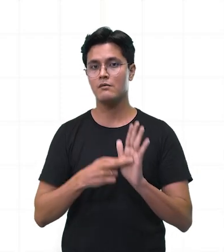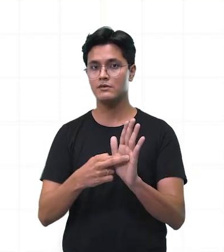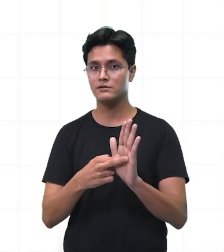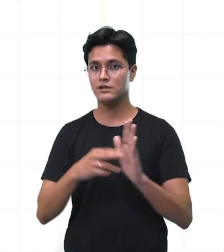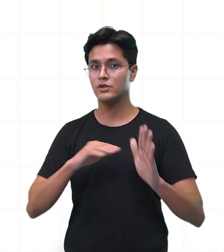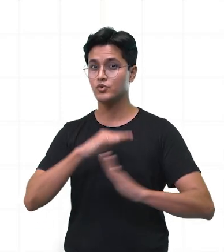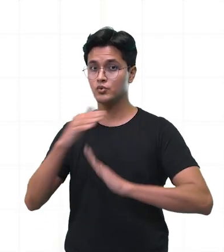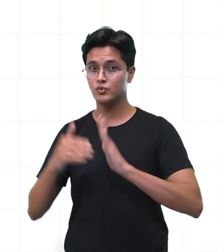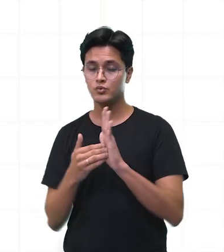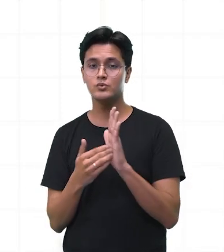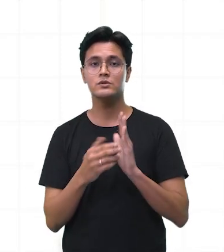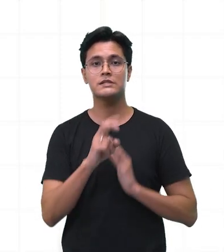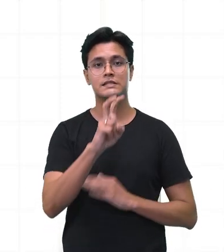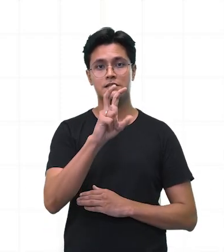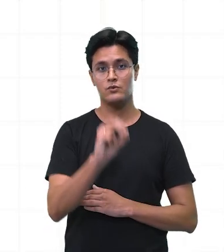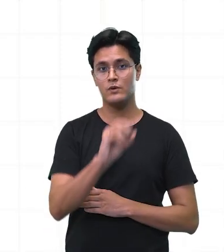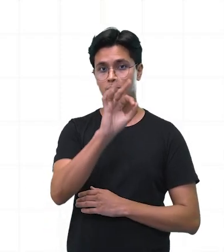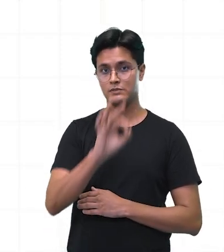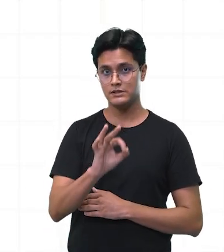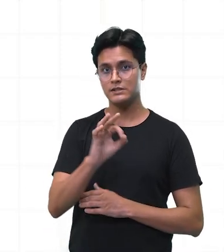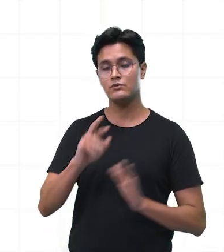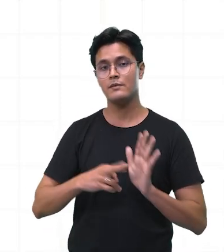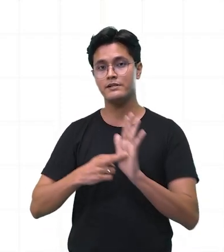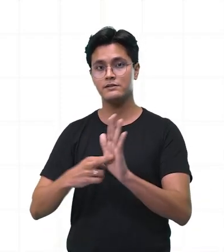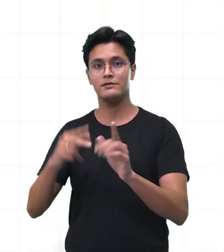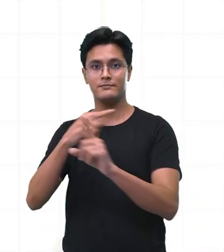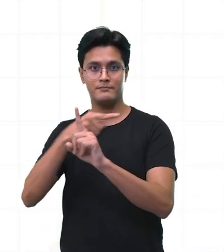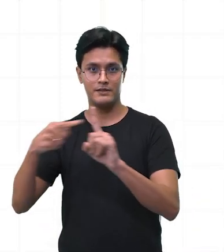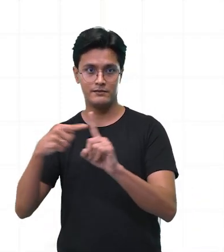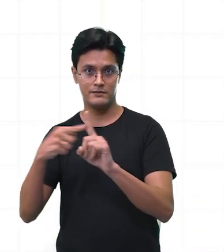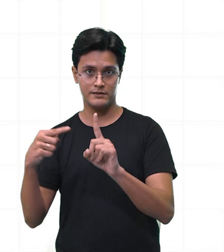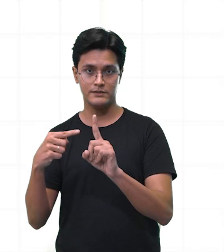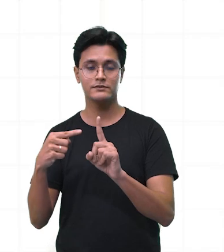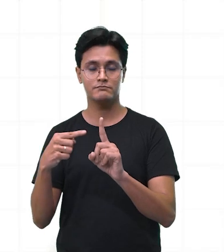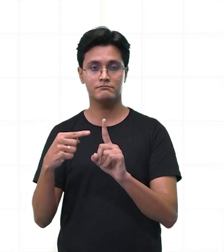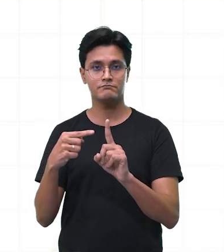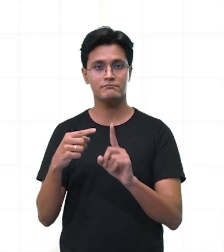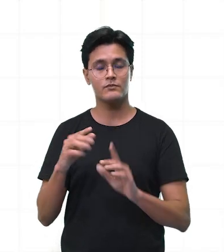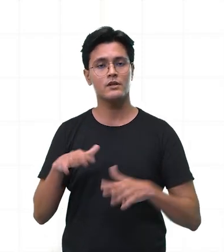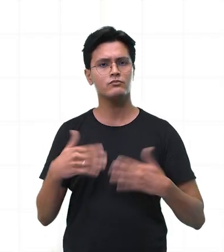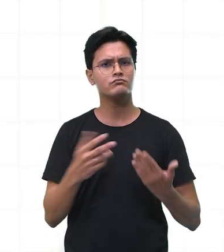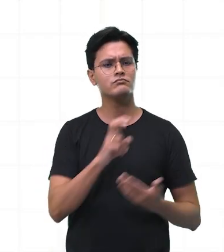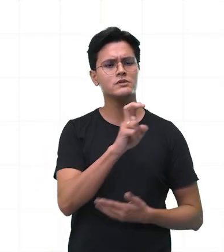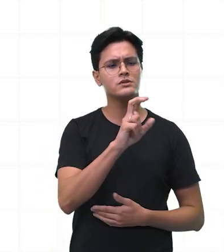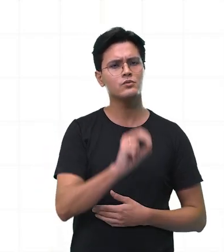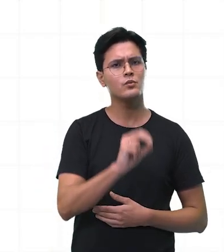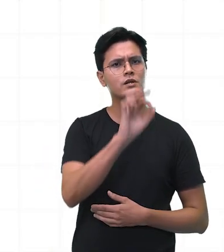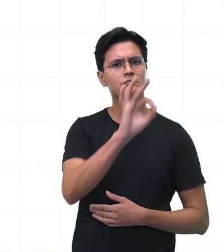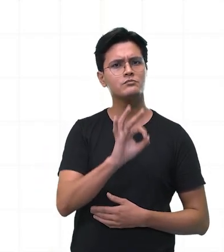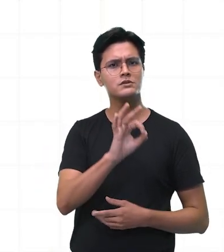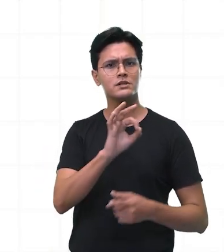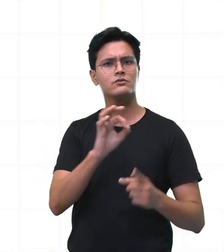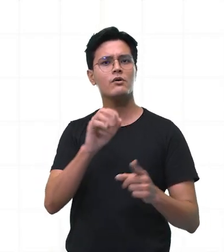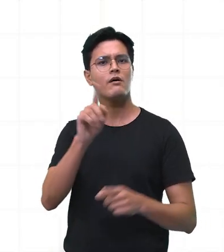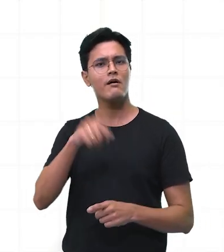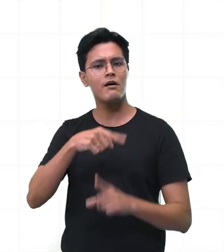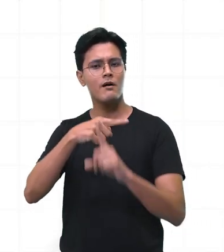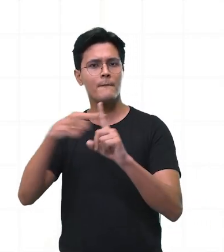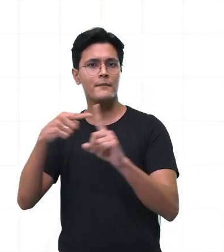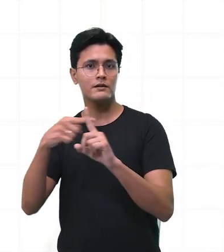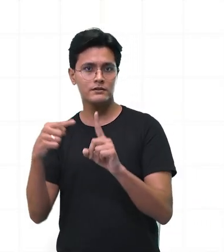50% metade, e se 50% é a metade, então eu posso calcular